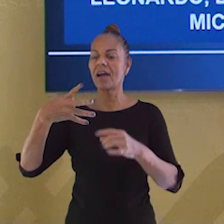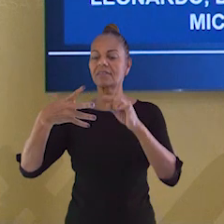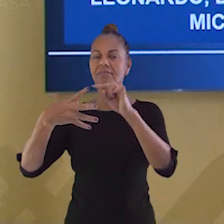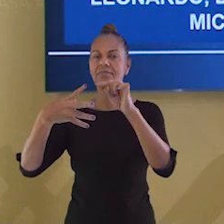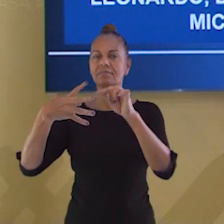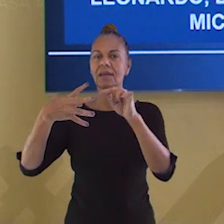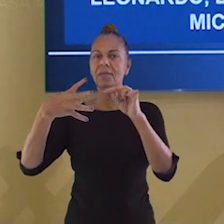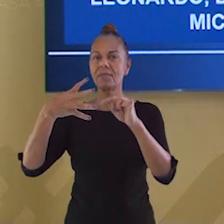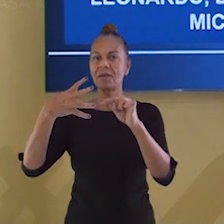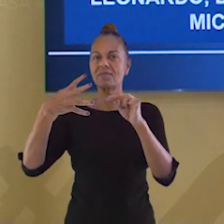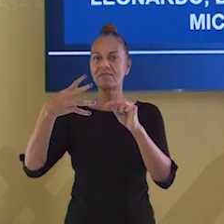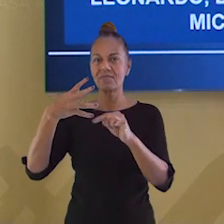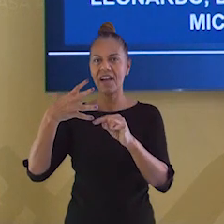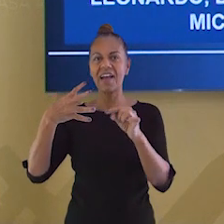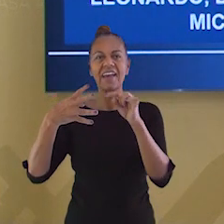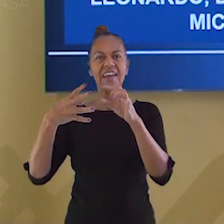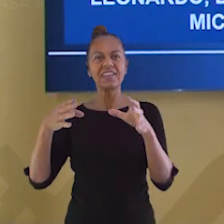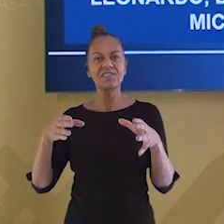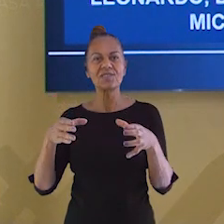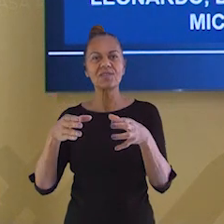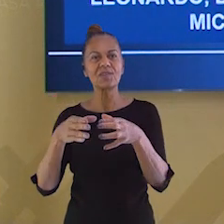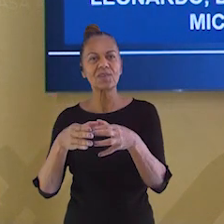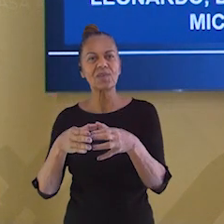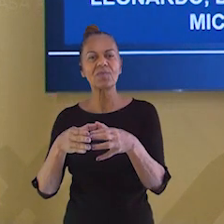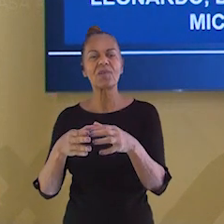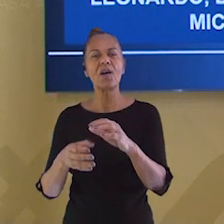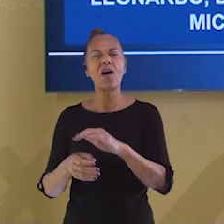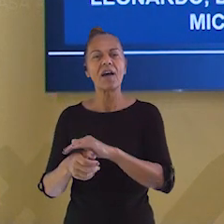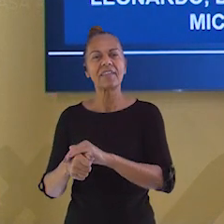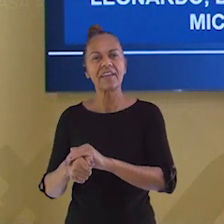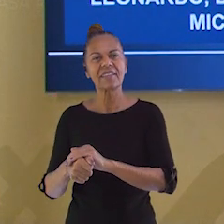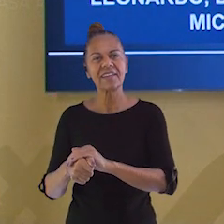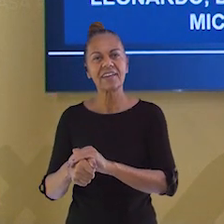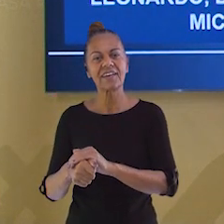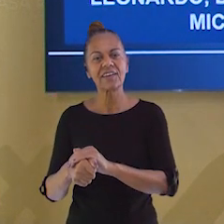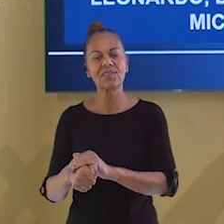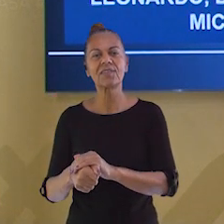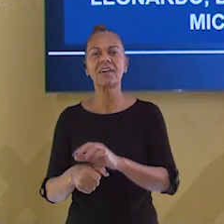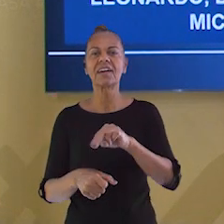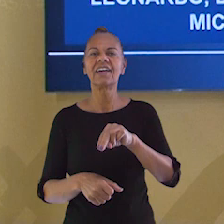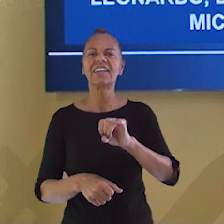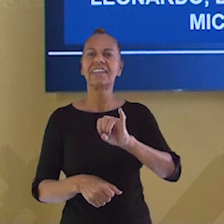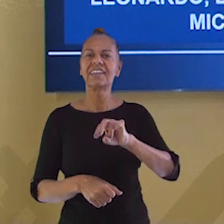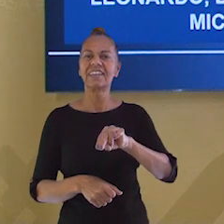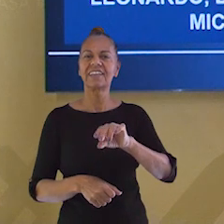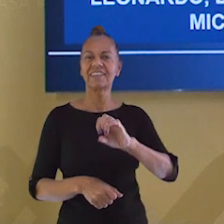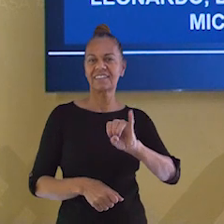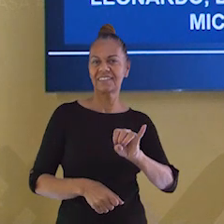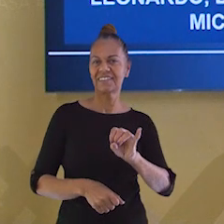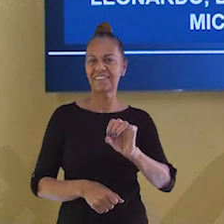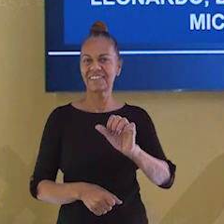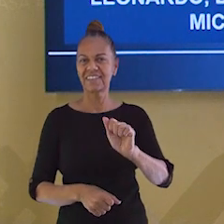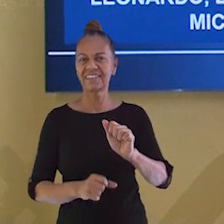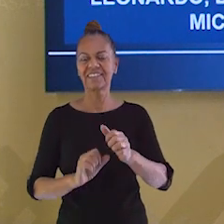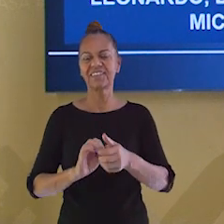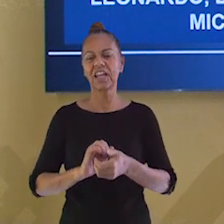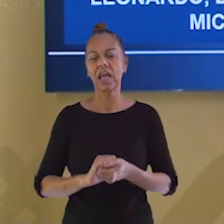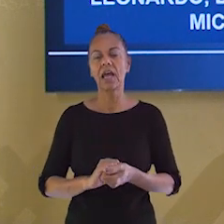4 principais artistas do Renascimento: Leonardo da Vinci, Donatello, Rafael Sanzio e